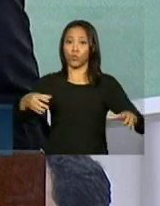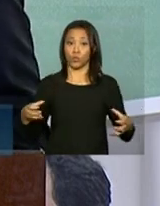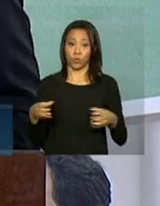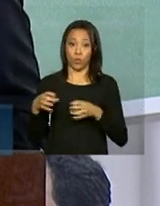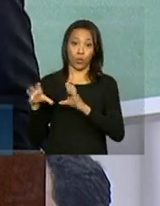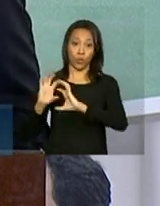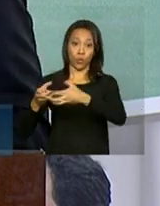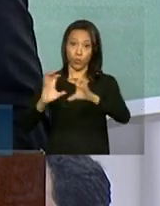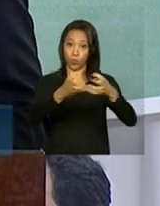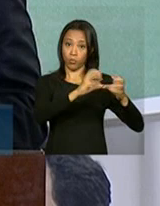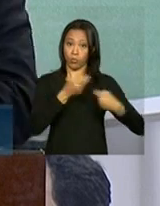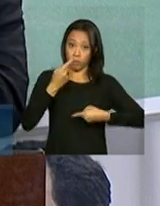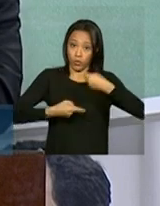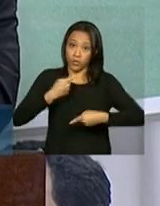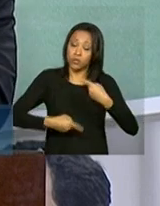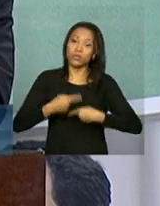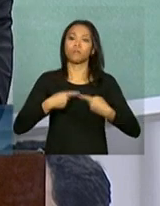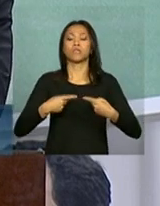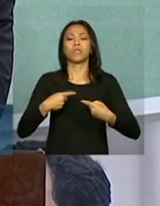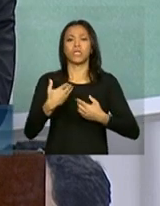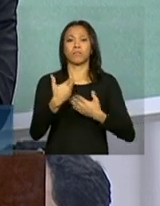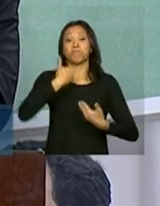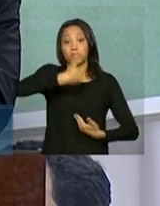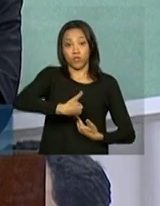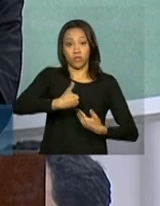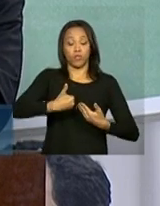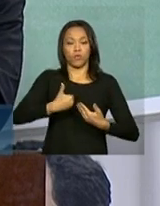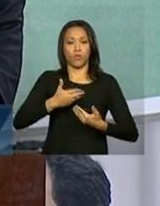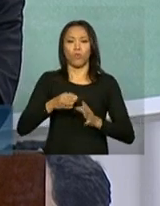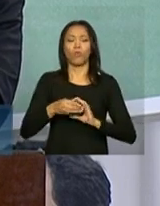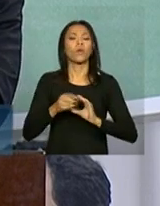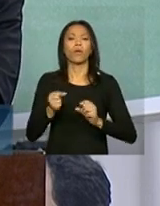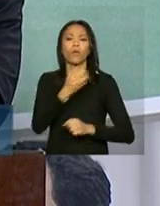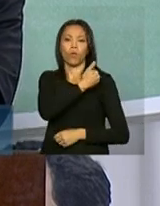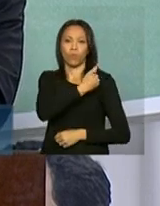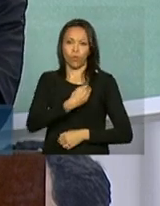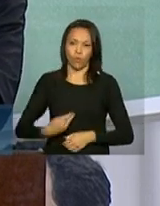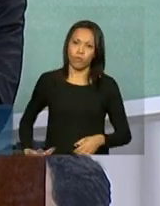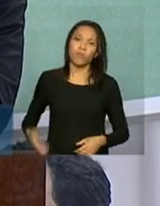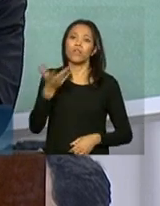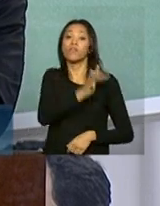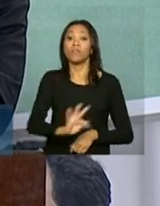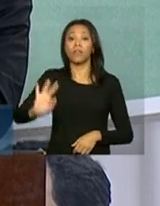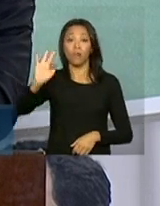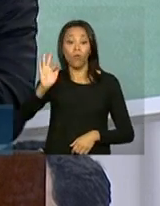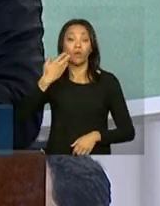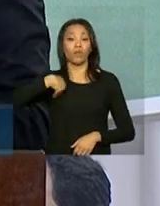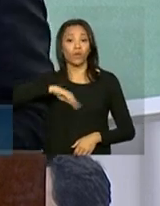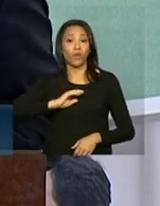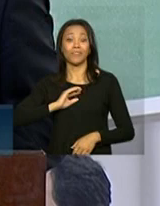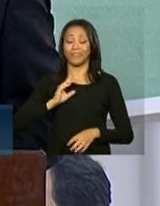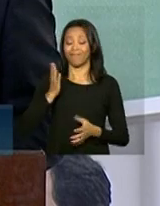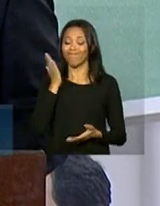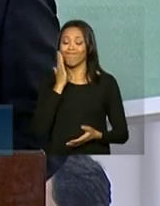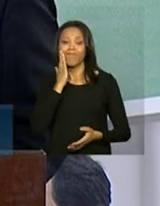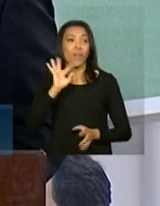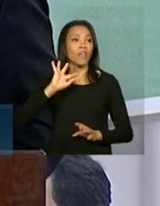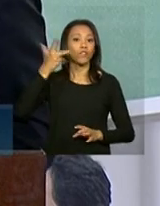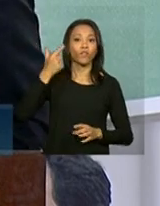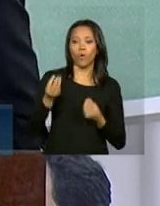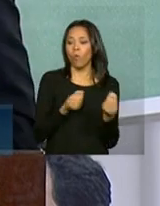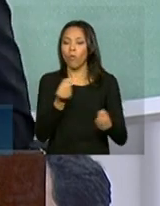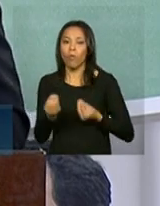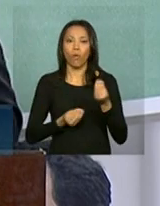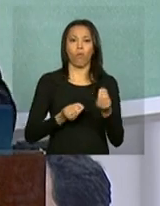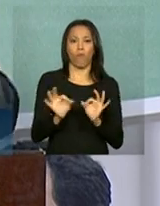senhora em janeiro, solicitaram ao governo federal que construíssemos alternativas inovadoras, não podíamos